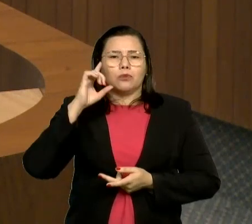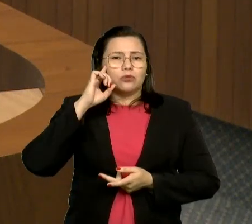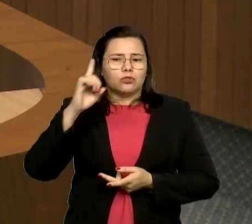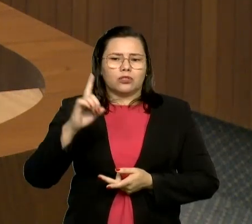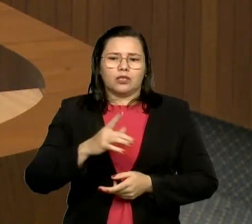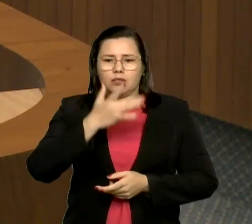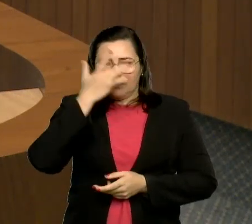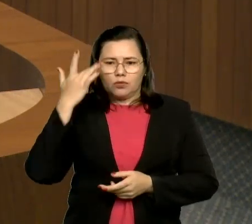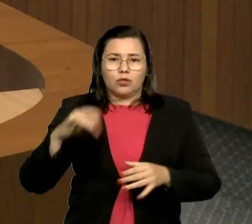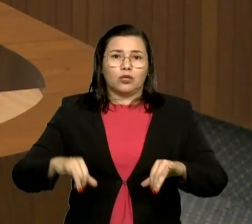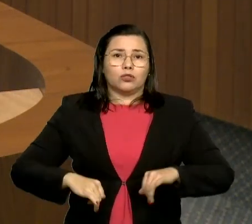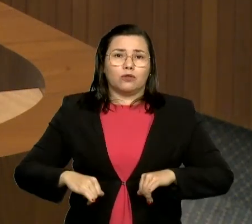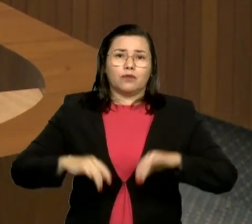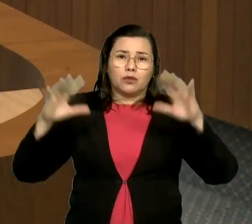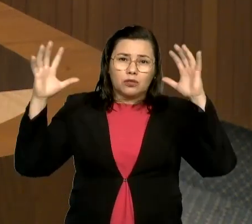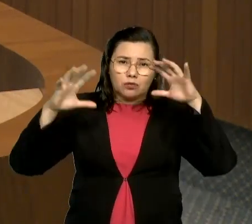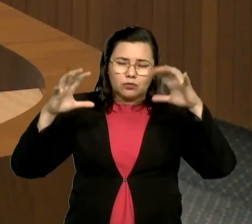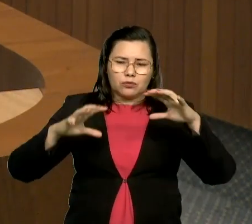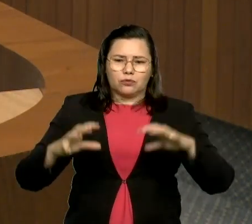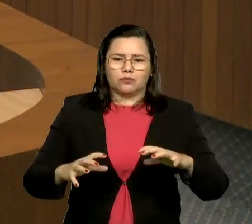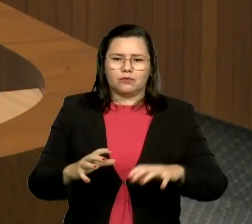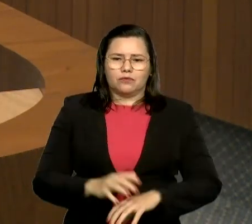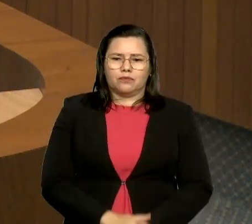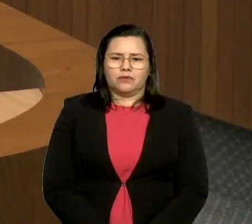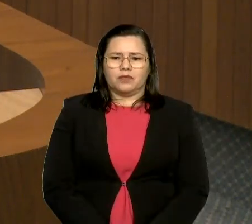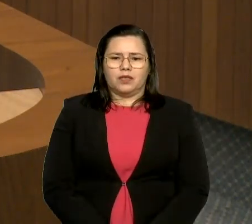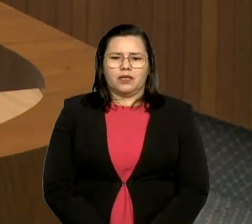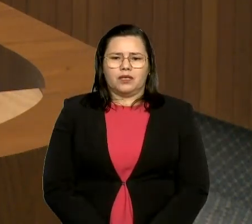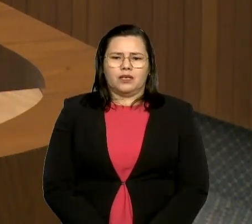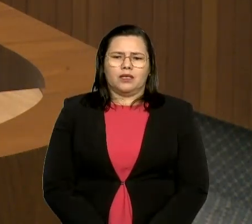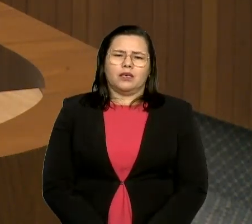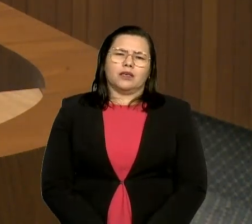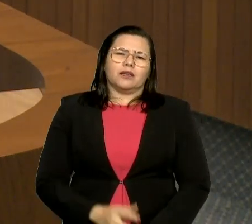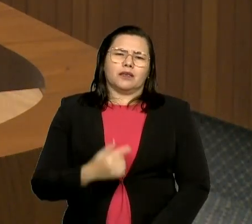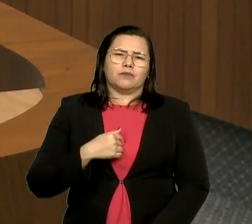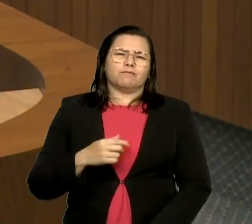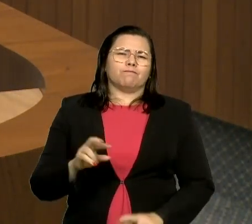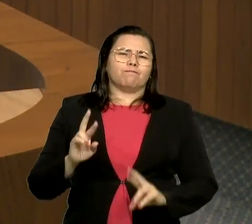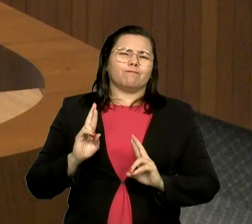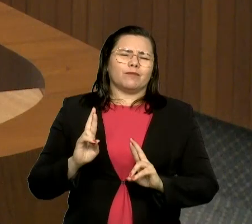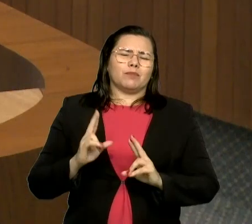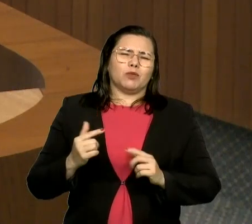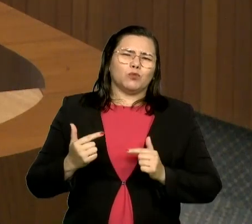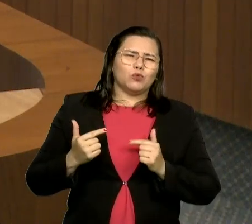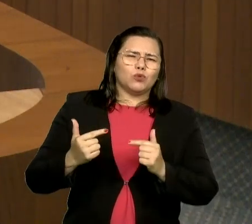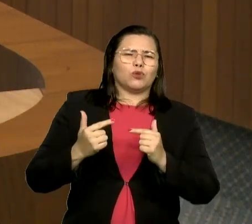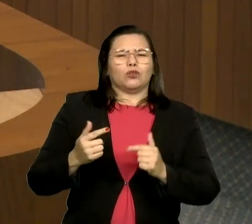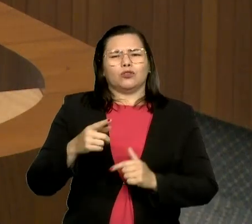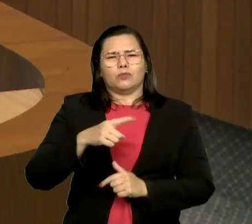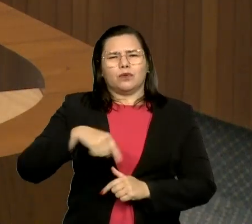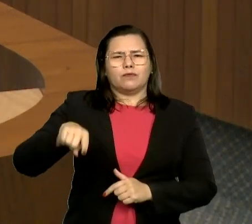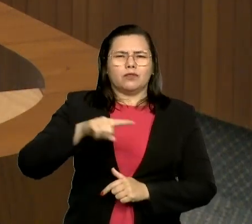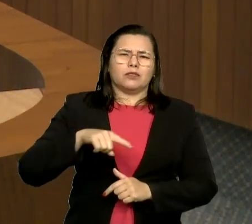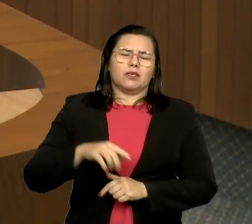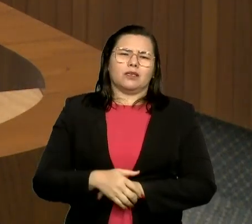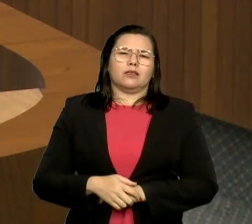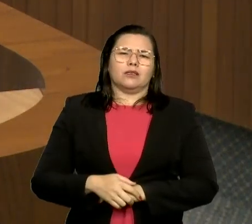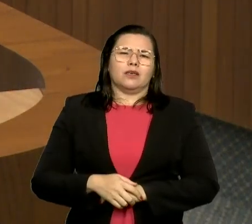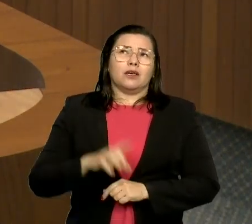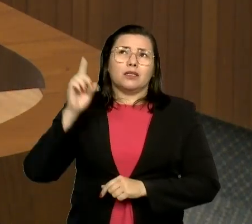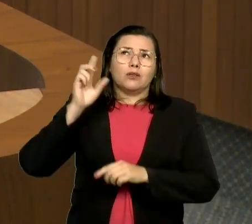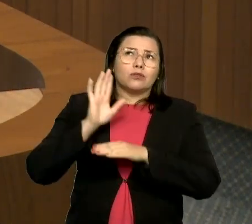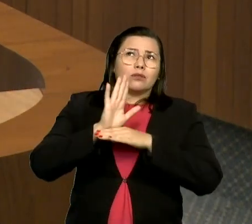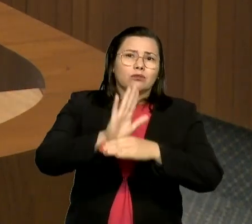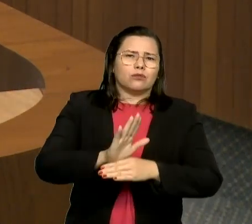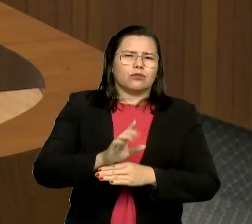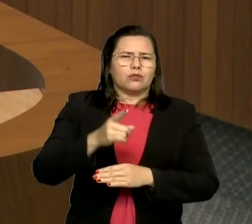sofreram com essas chuvas estejam tendo aí a menor quantidade de prejuízos materiais, emocionais possível também. Deputada